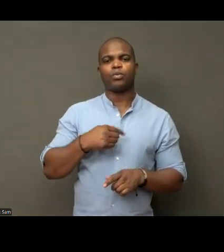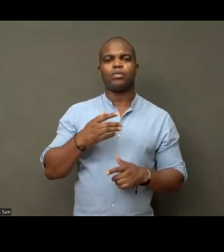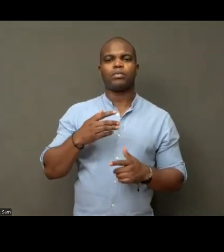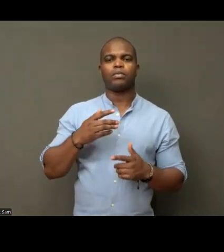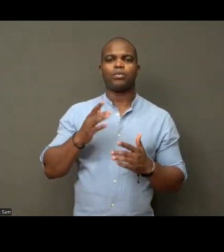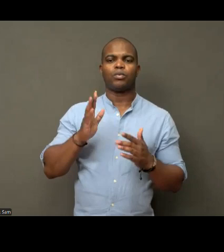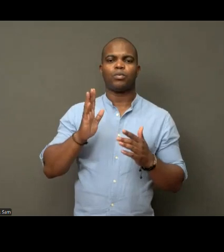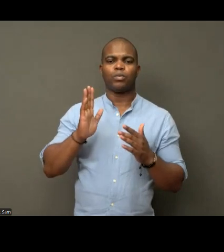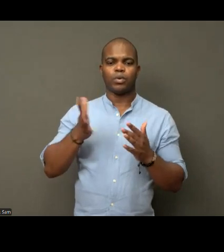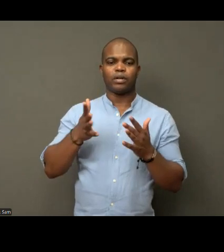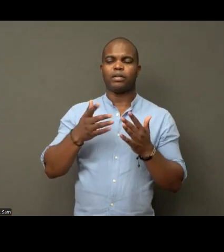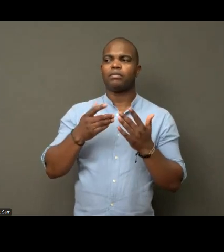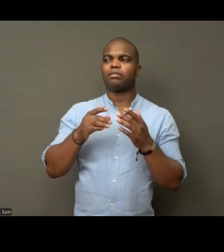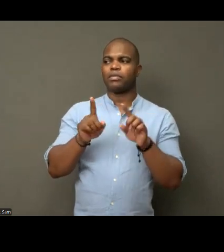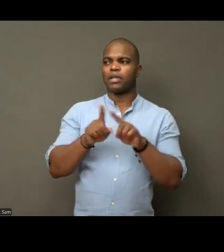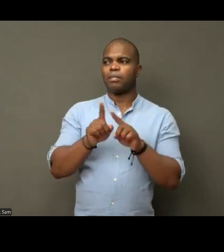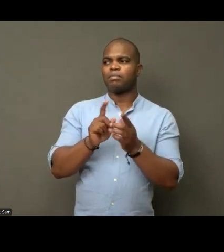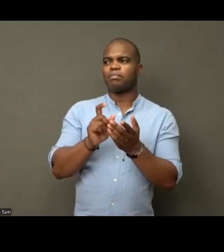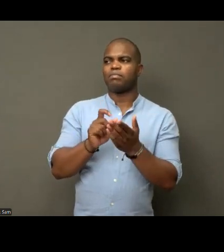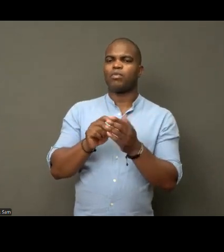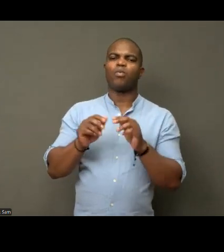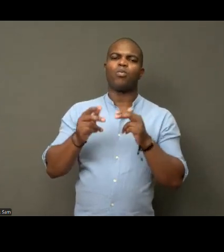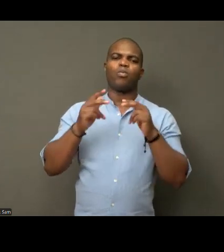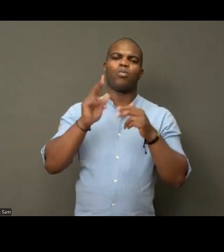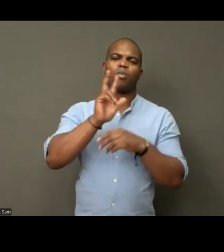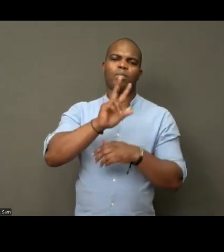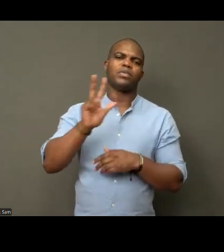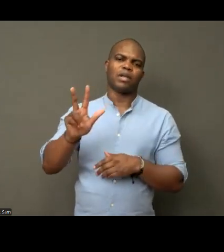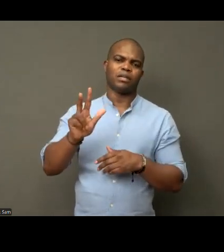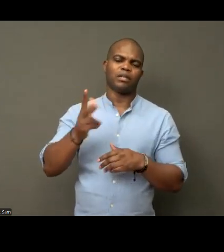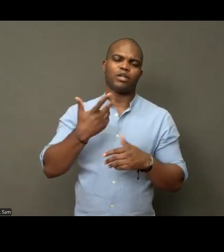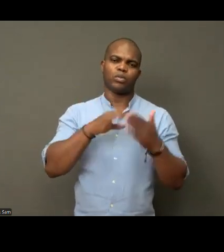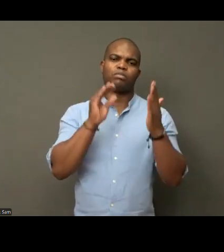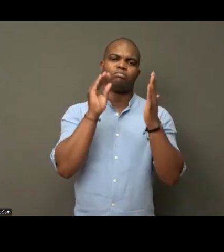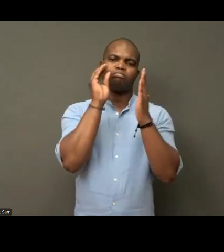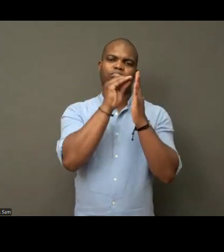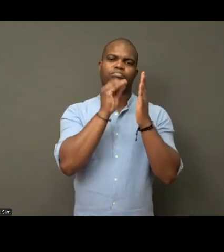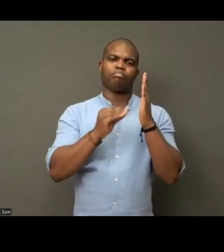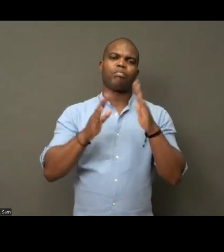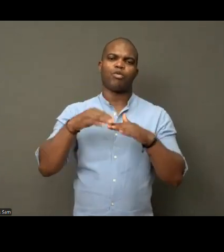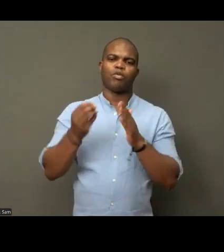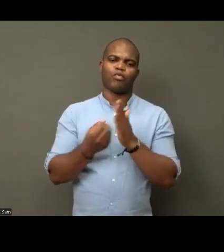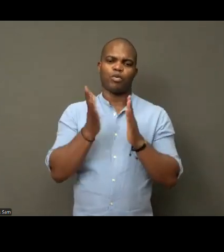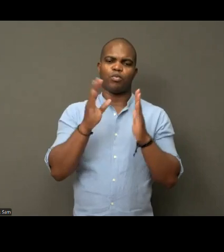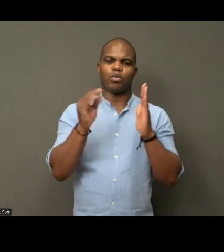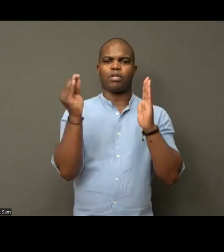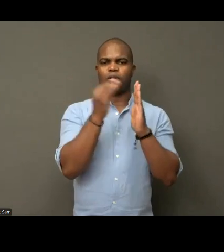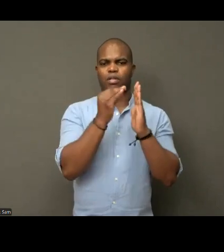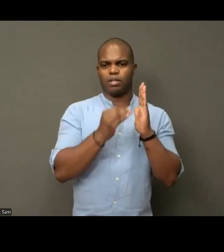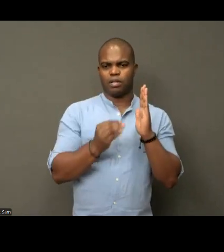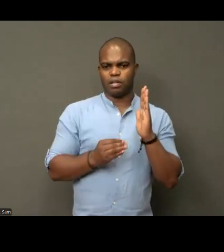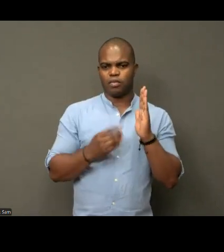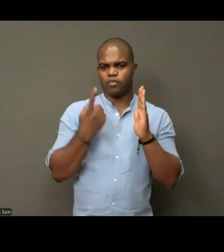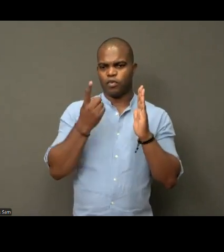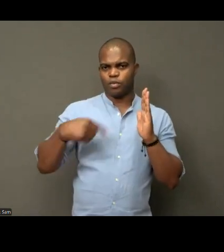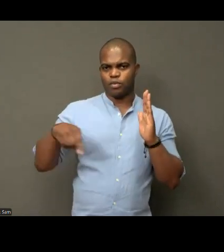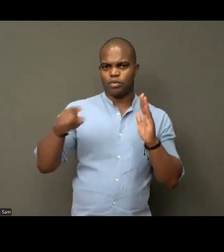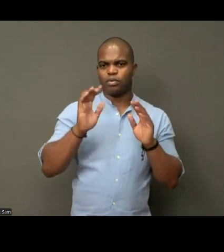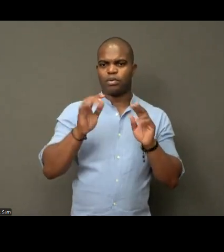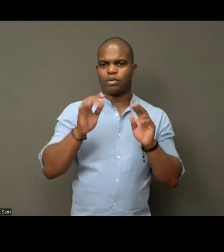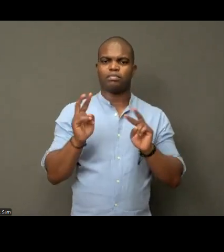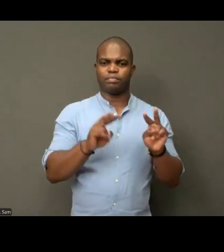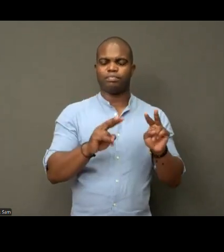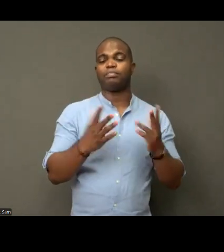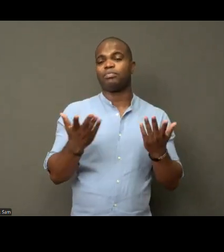chat agora e no site da OPAS. Eu quero agradecer a todos participants from around the world